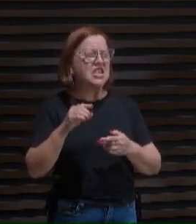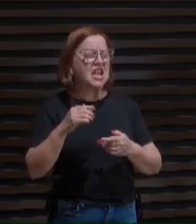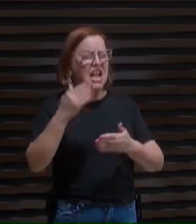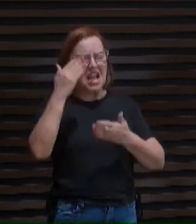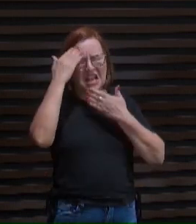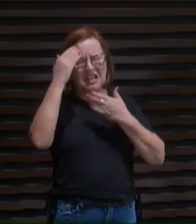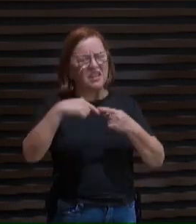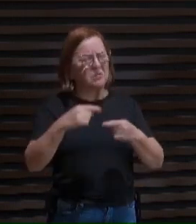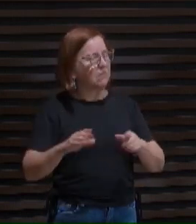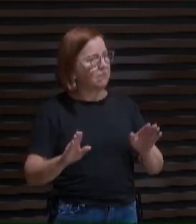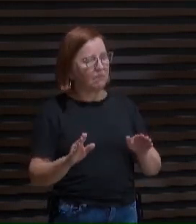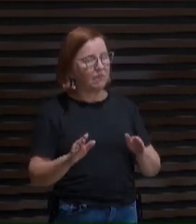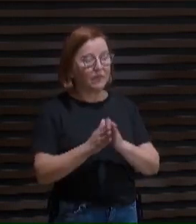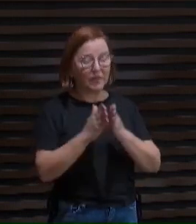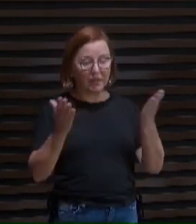ações de graças.